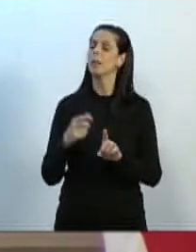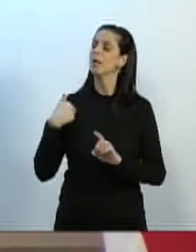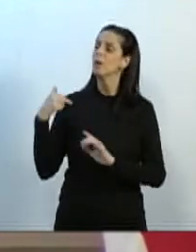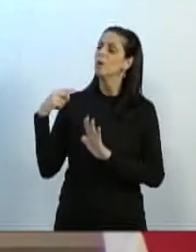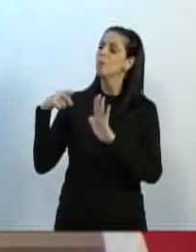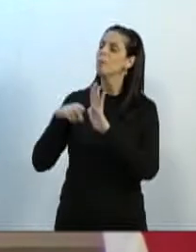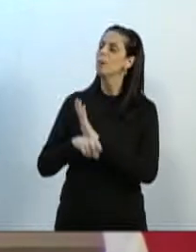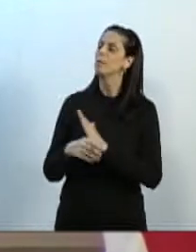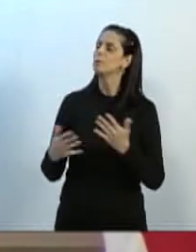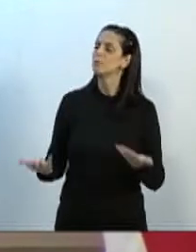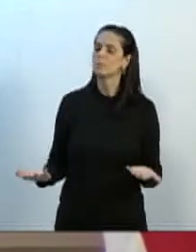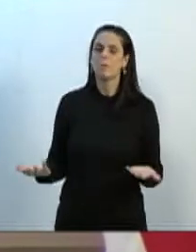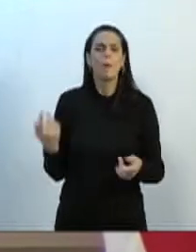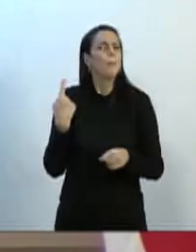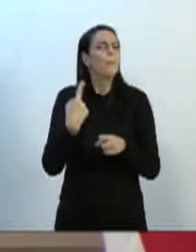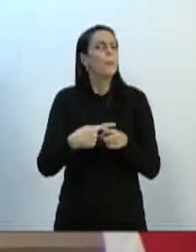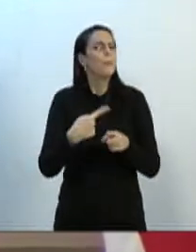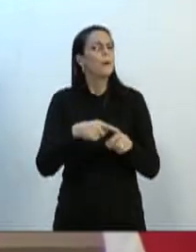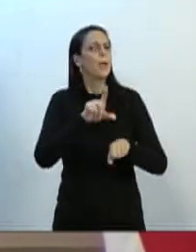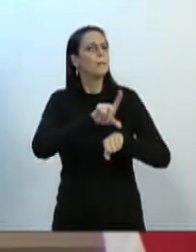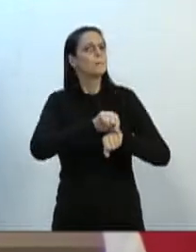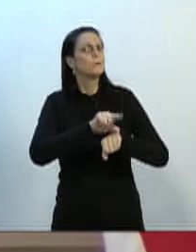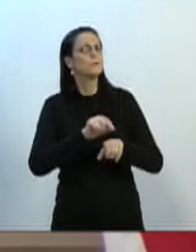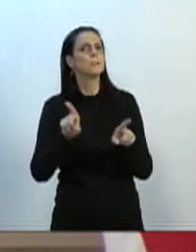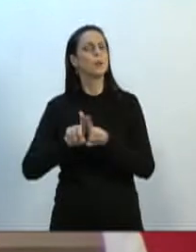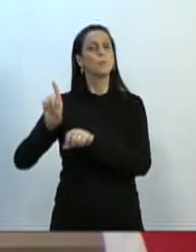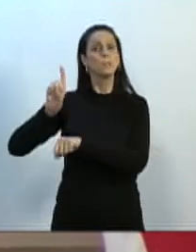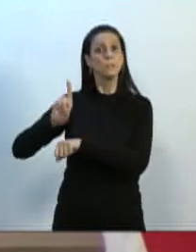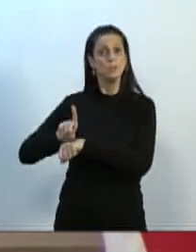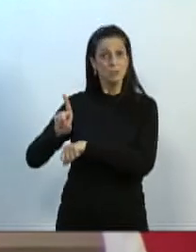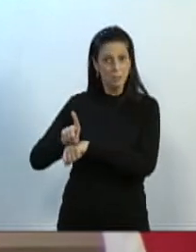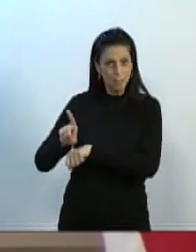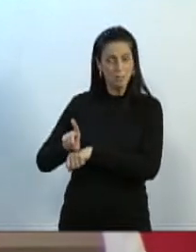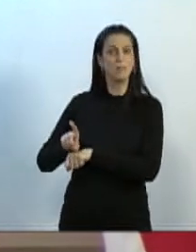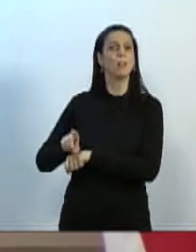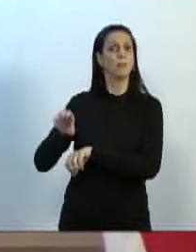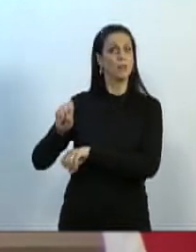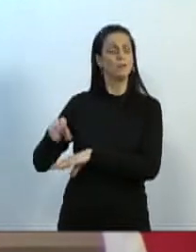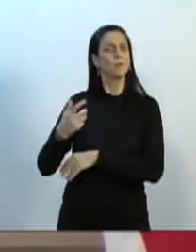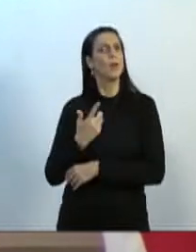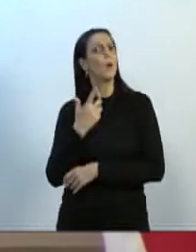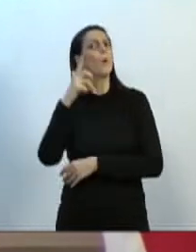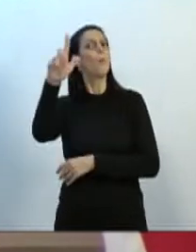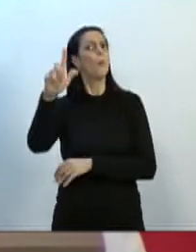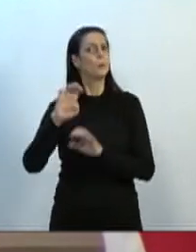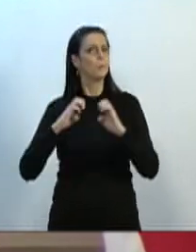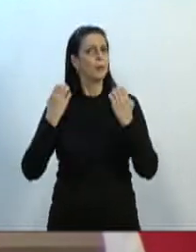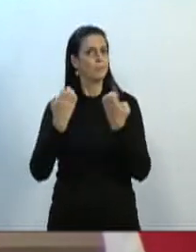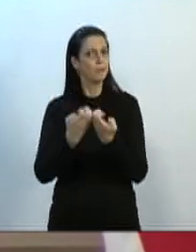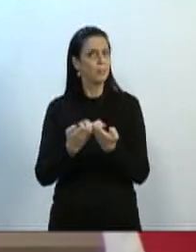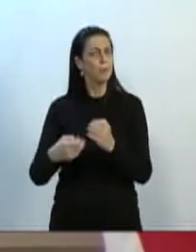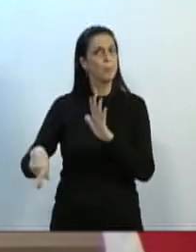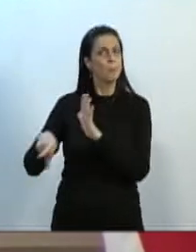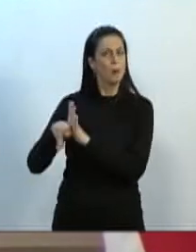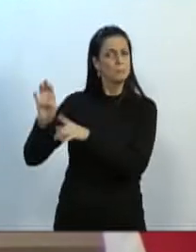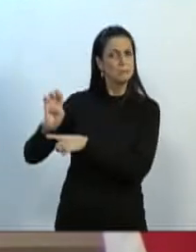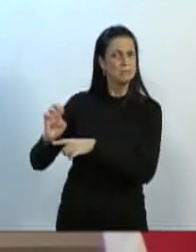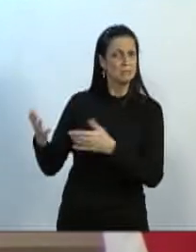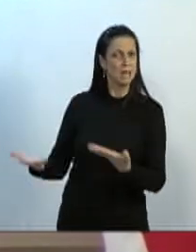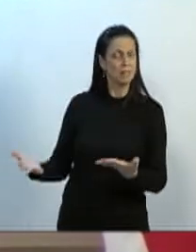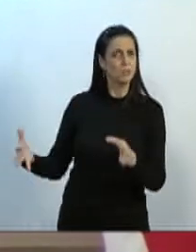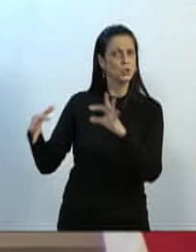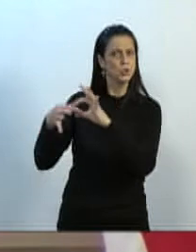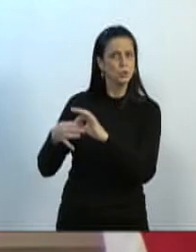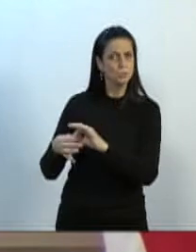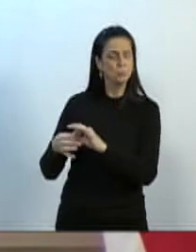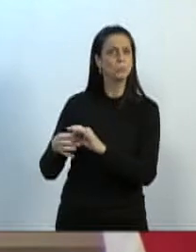ar é: por que a Secretaria e a diretora de Educação estavam prestigiando um evento em uma escola pública estadual, juntamente com o